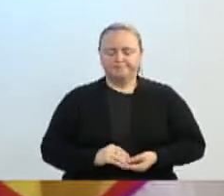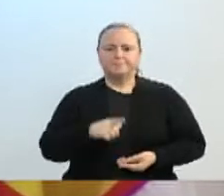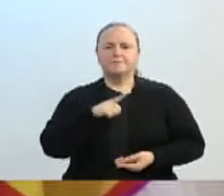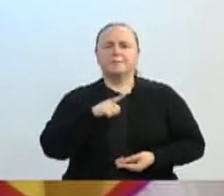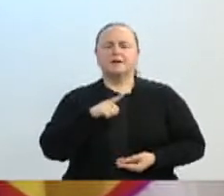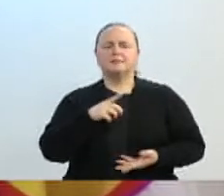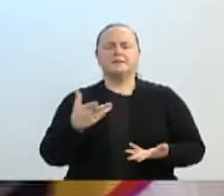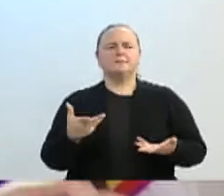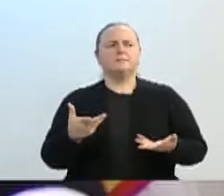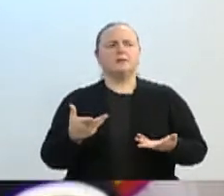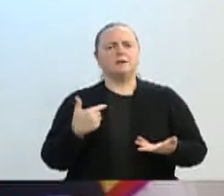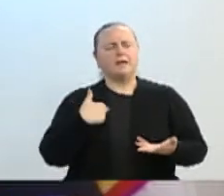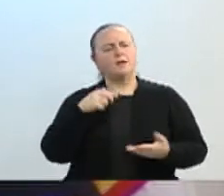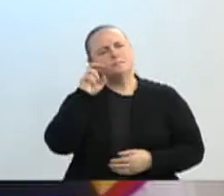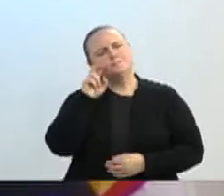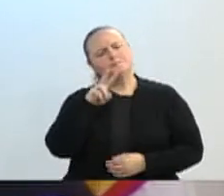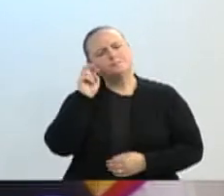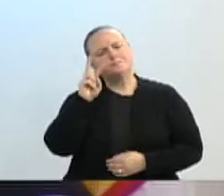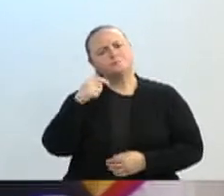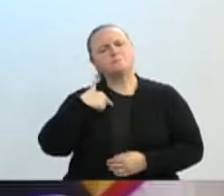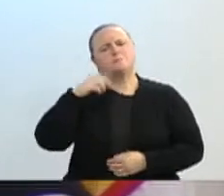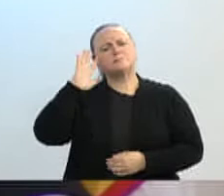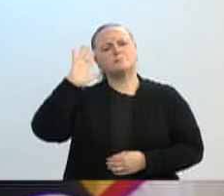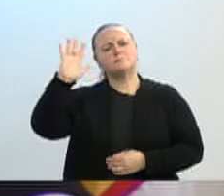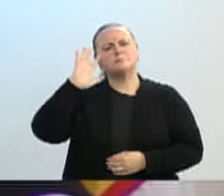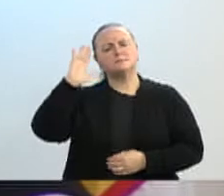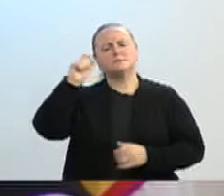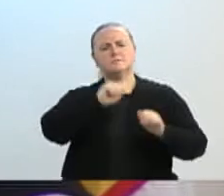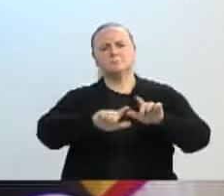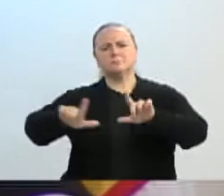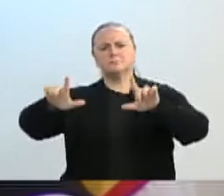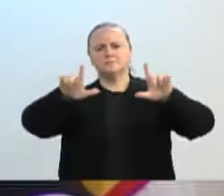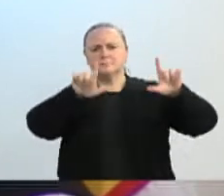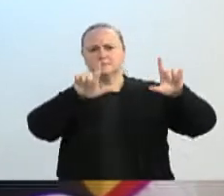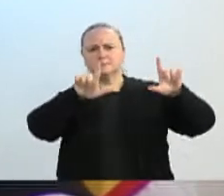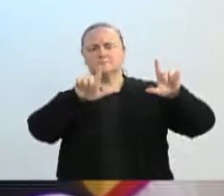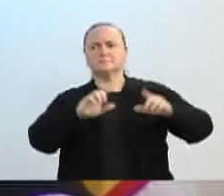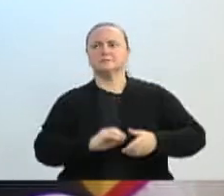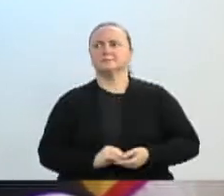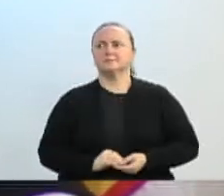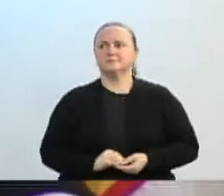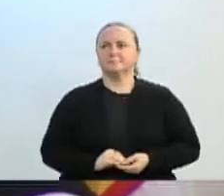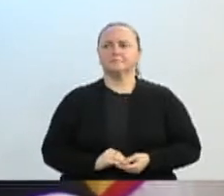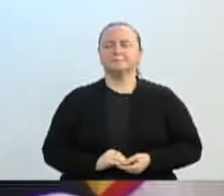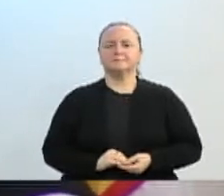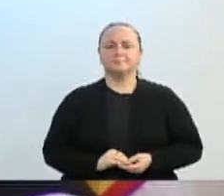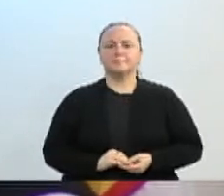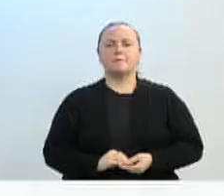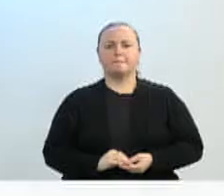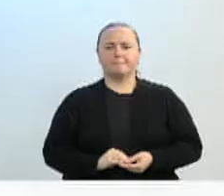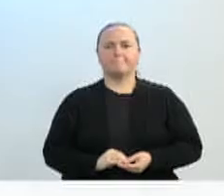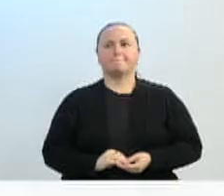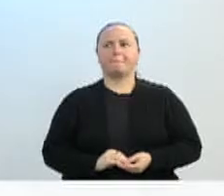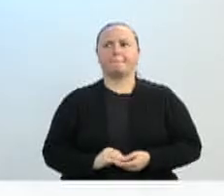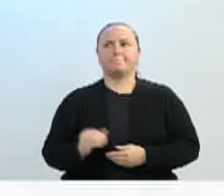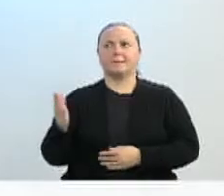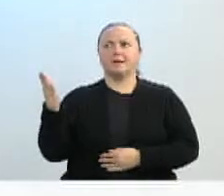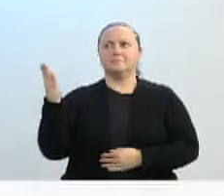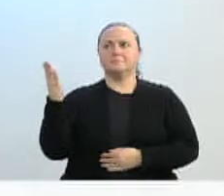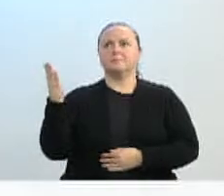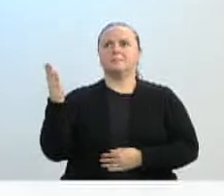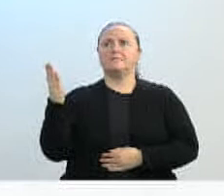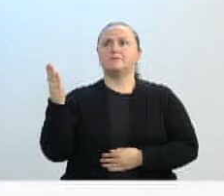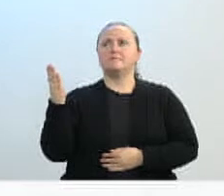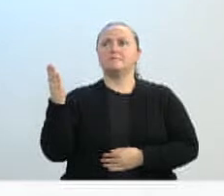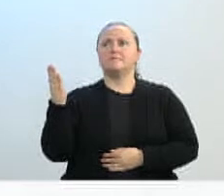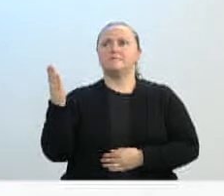provocou uma reflexão. E ali, por gentileza, se puder colocar as imagens, a imagem 1. Conforme a manchete do jornal O Município